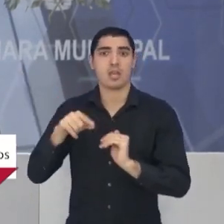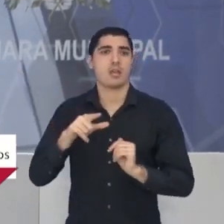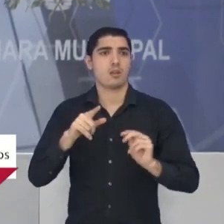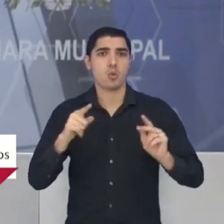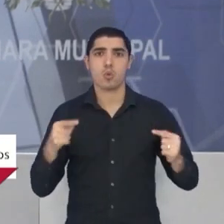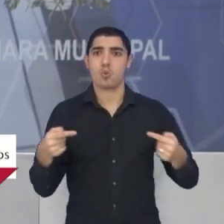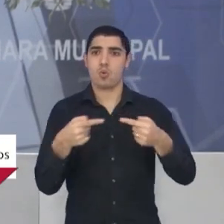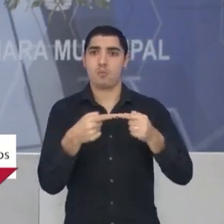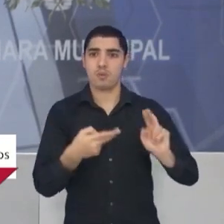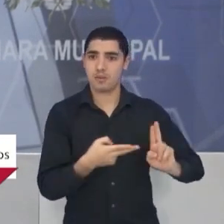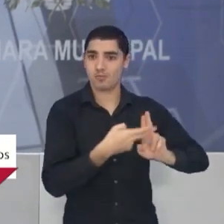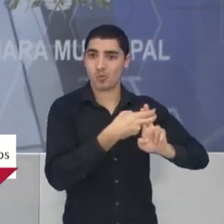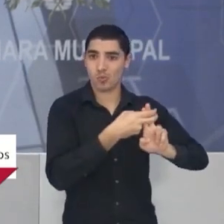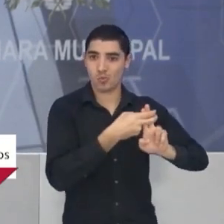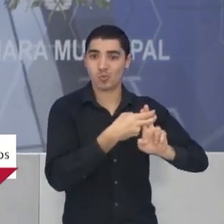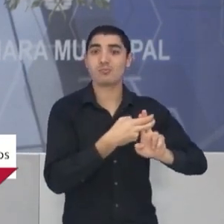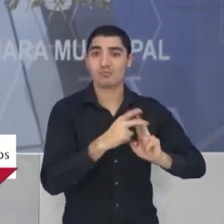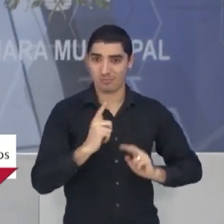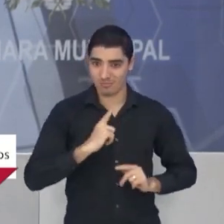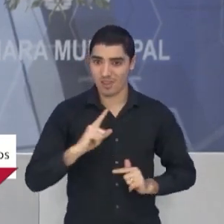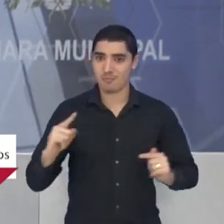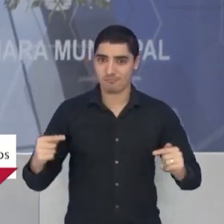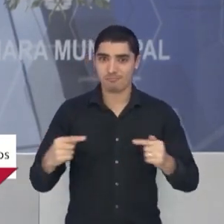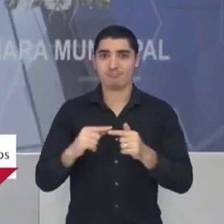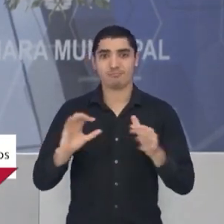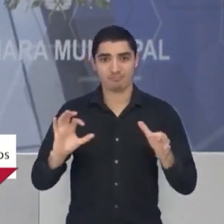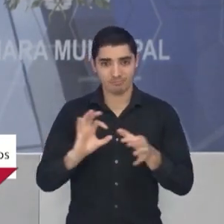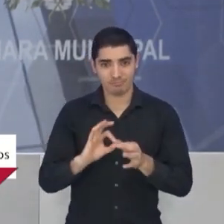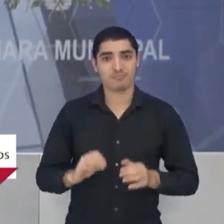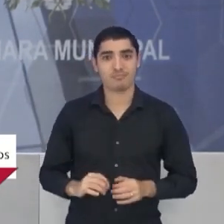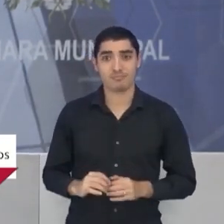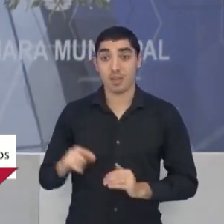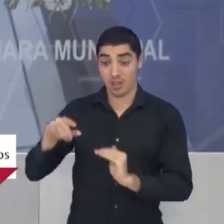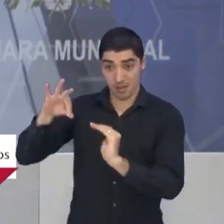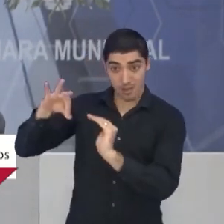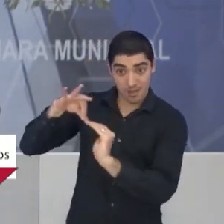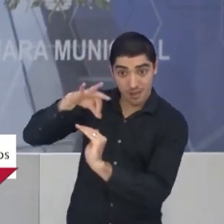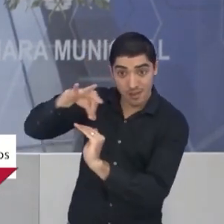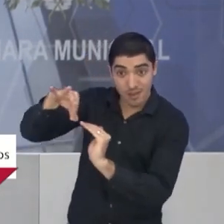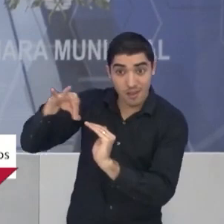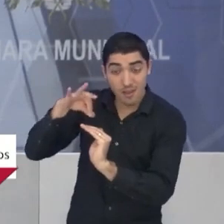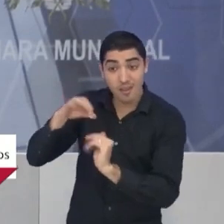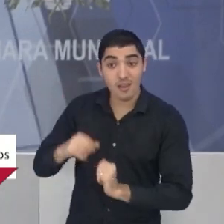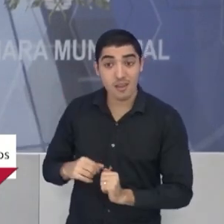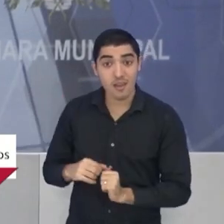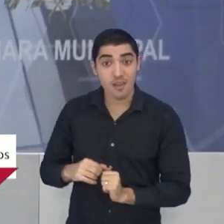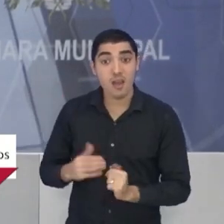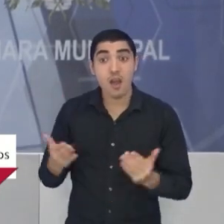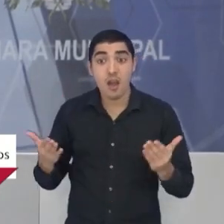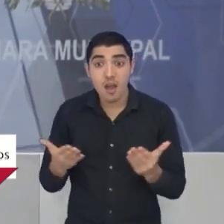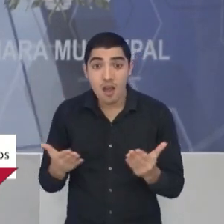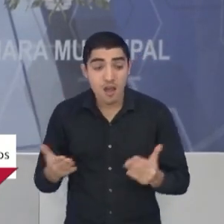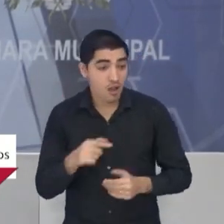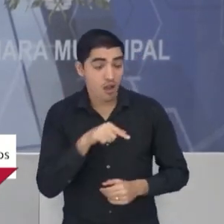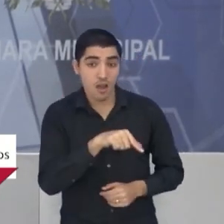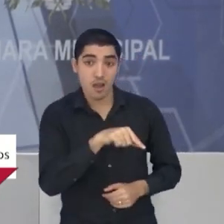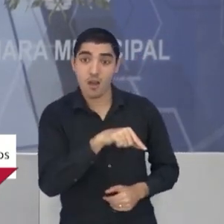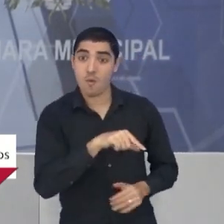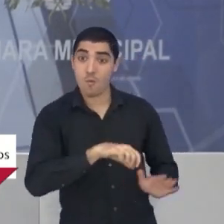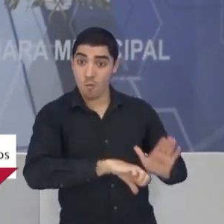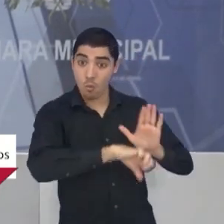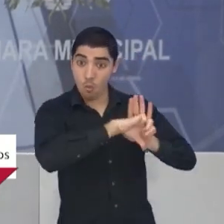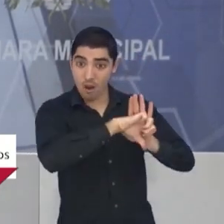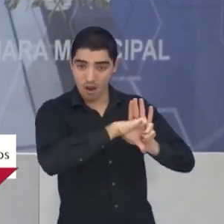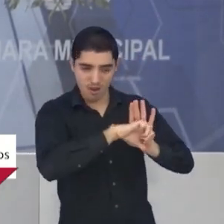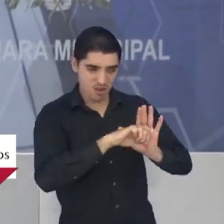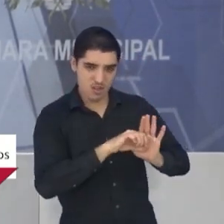entidades filantrópicas santas casas estão sendo dominadas pelo crime